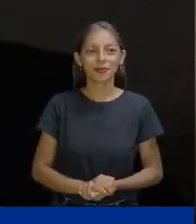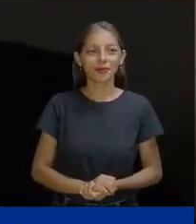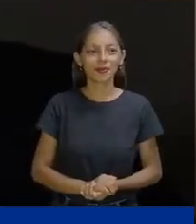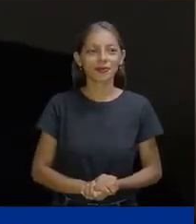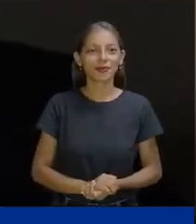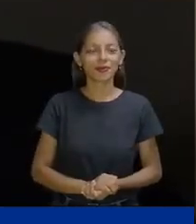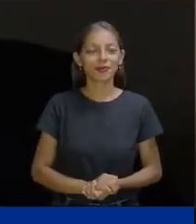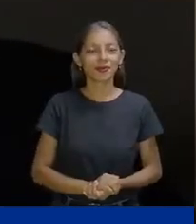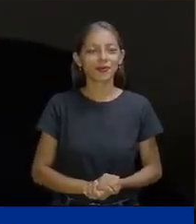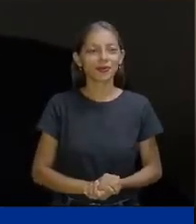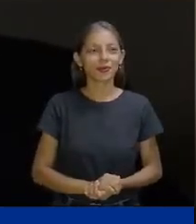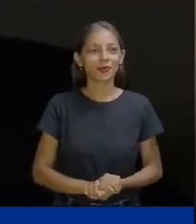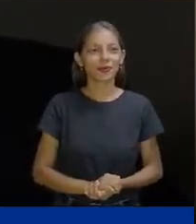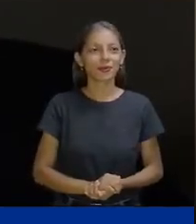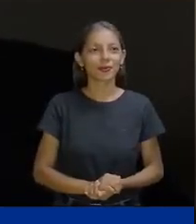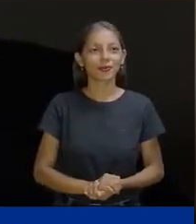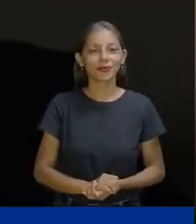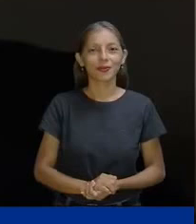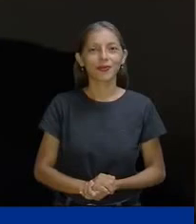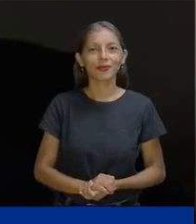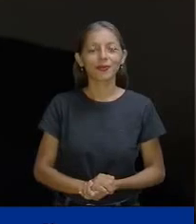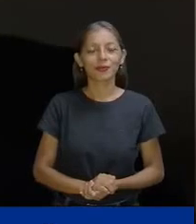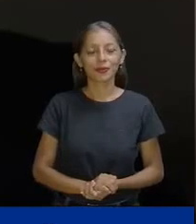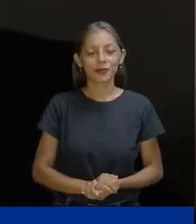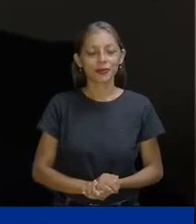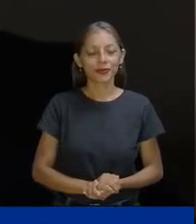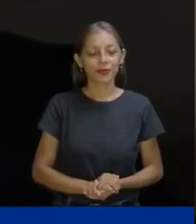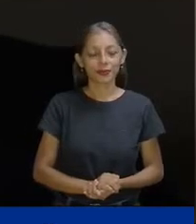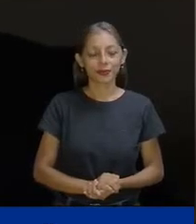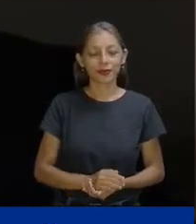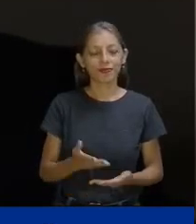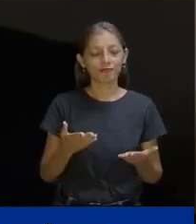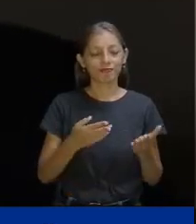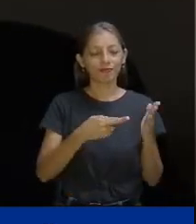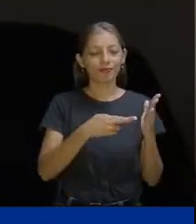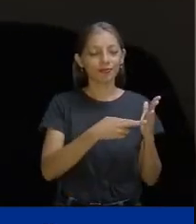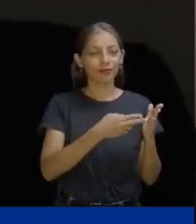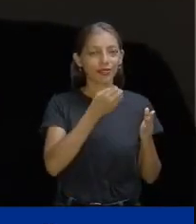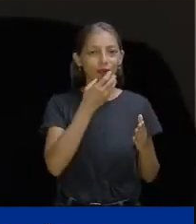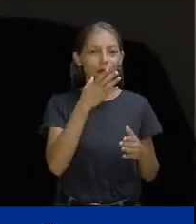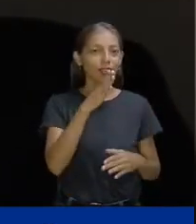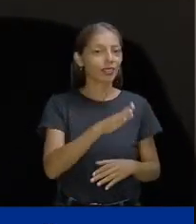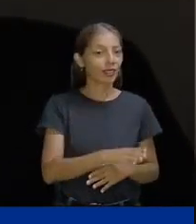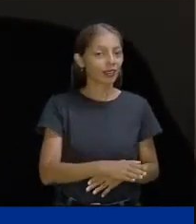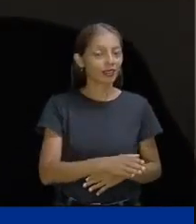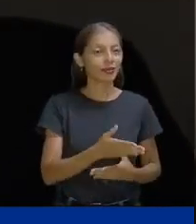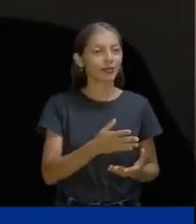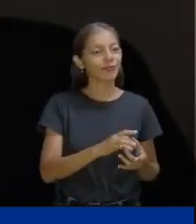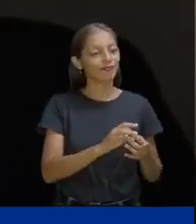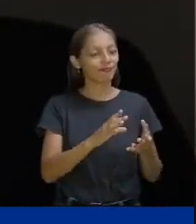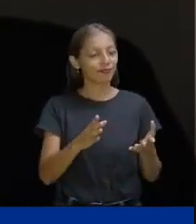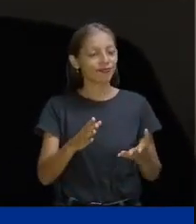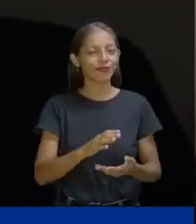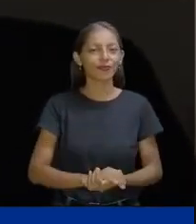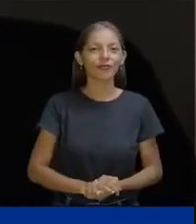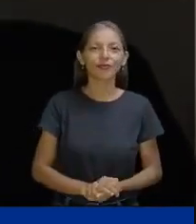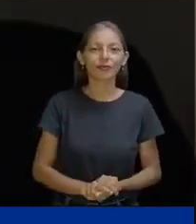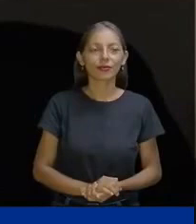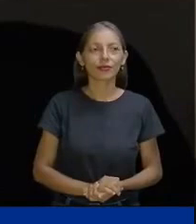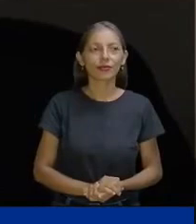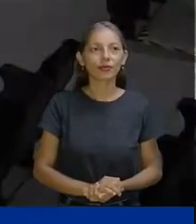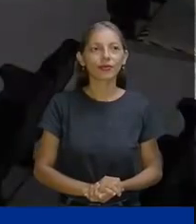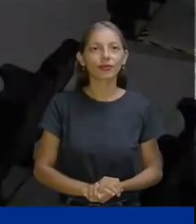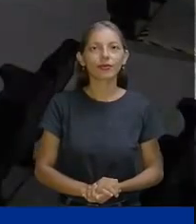Paulo Madeira, Tina Souza e João Lages. Ilustre relatora, boa tarde. Vossa Excelência está com a palavra.